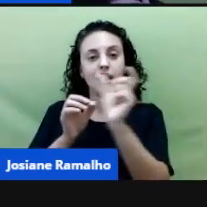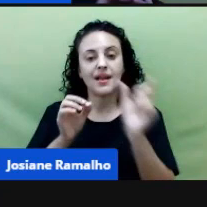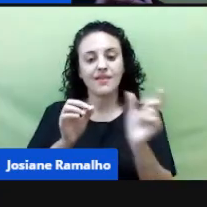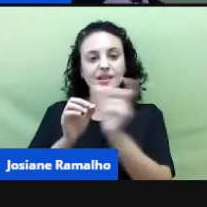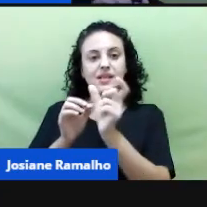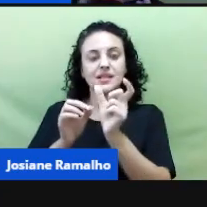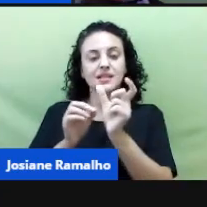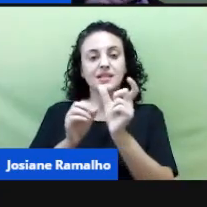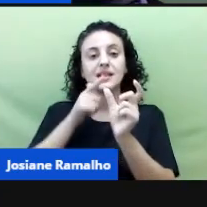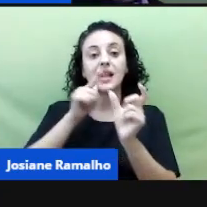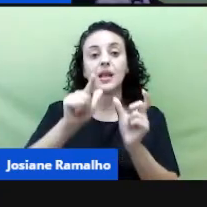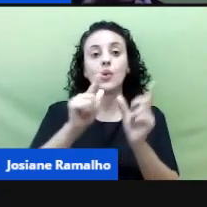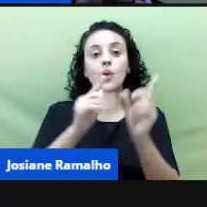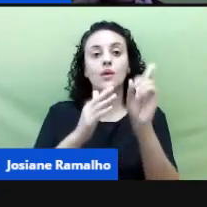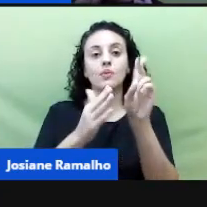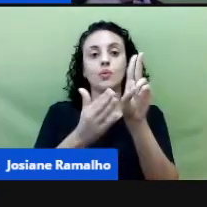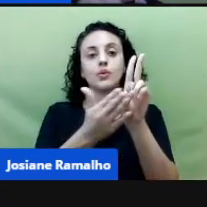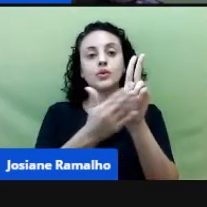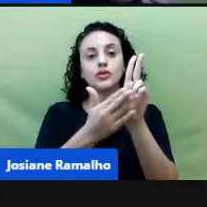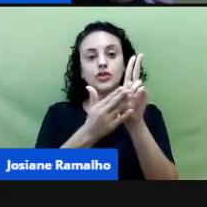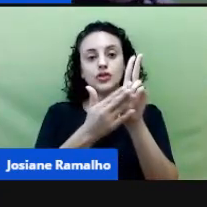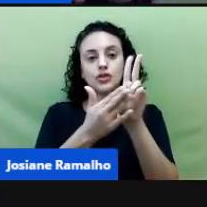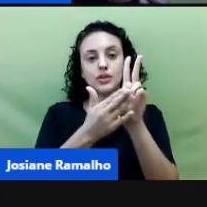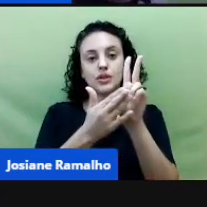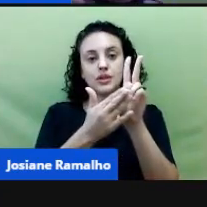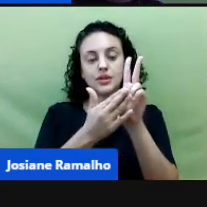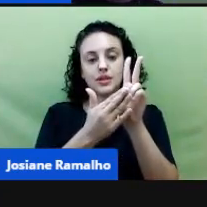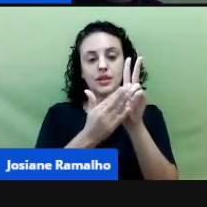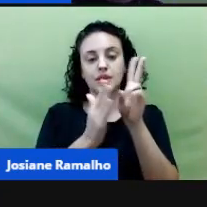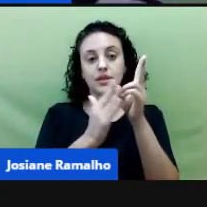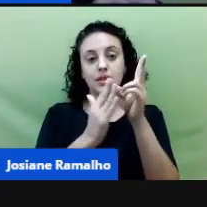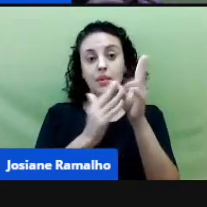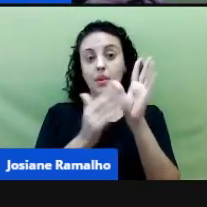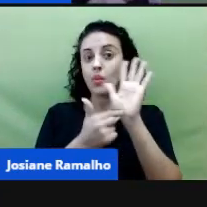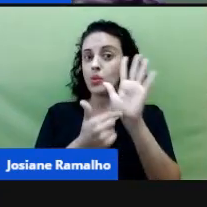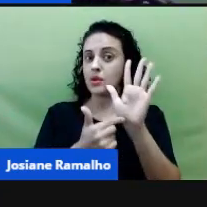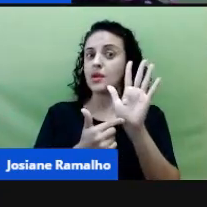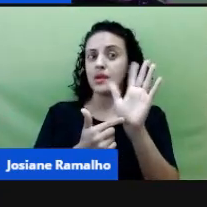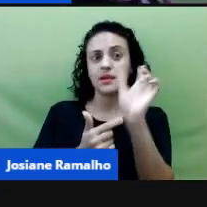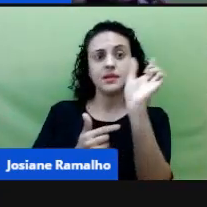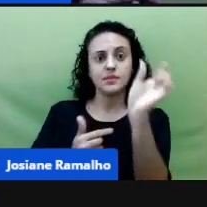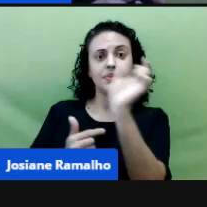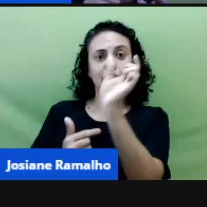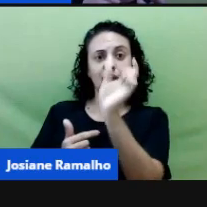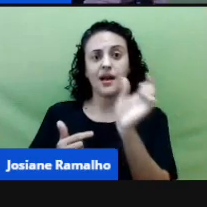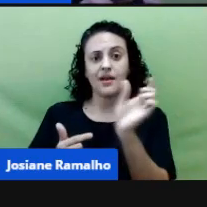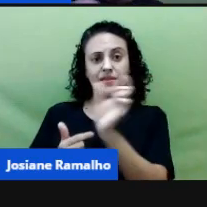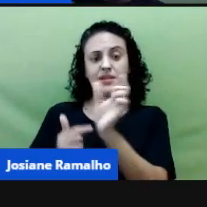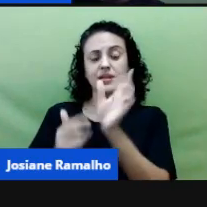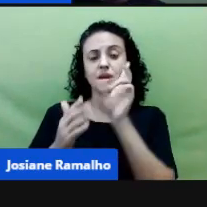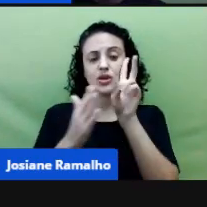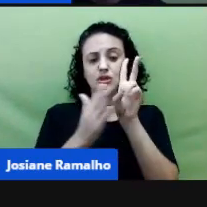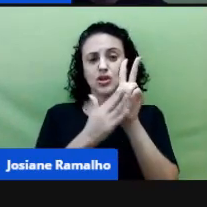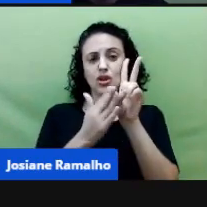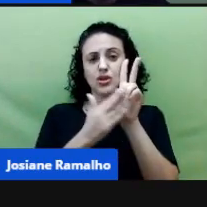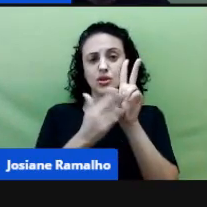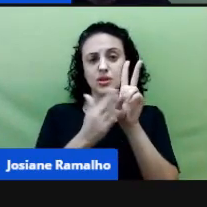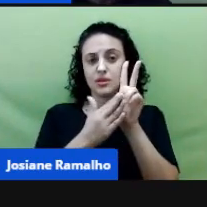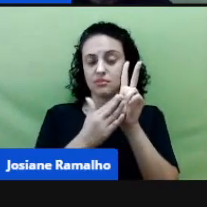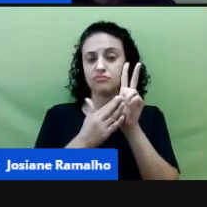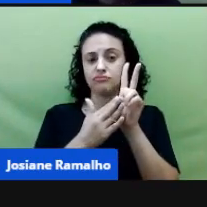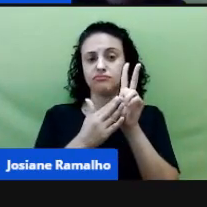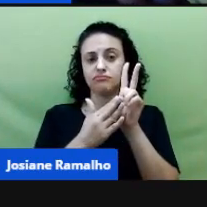que São Paulo, os termos indígenas estão presentes em todo o cotidiano das pessoas. E